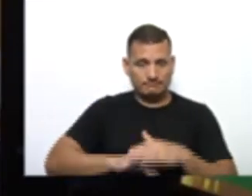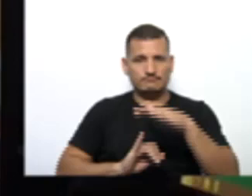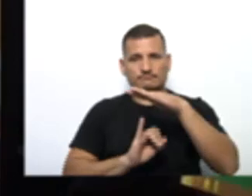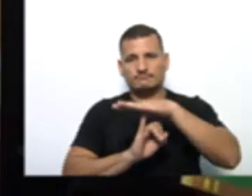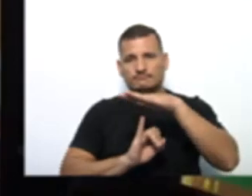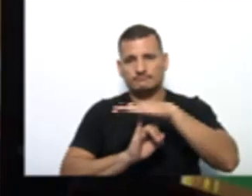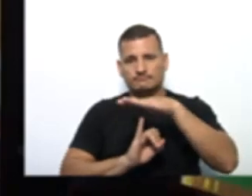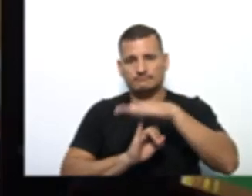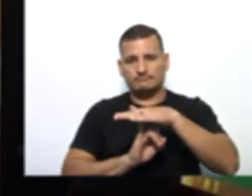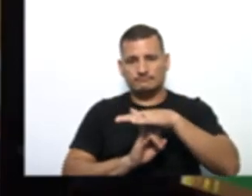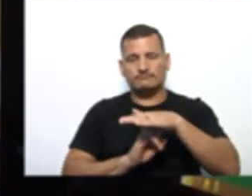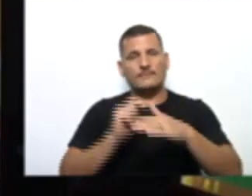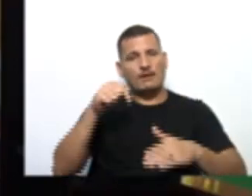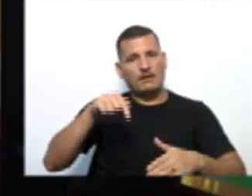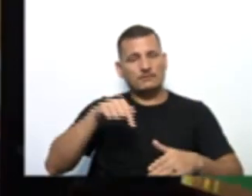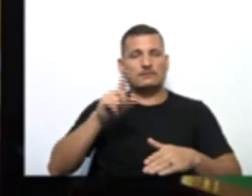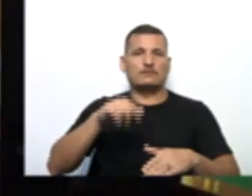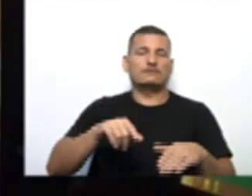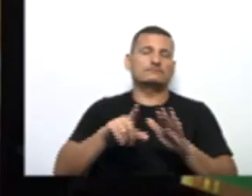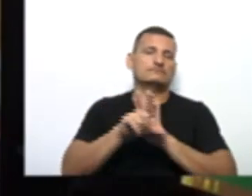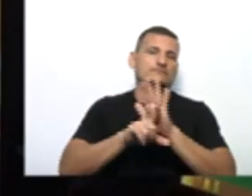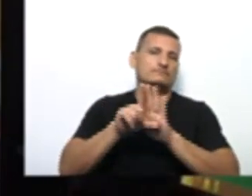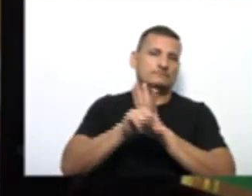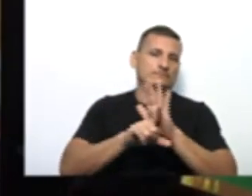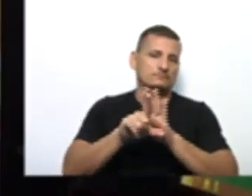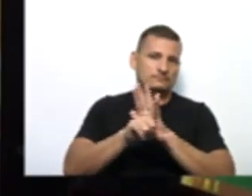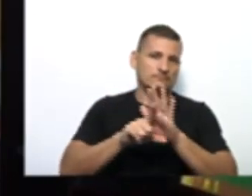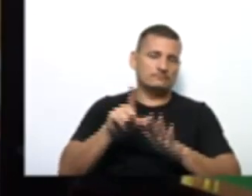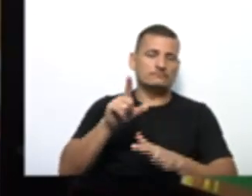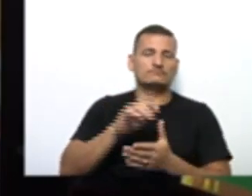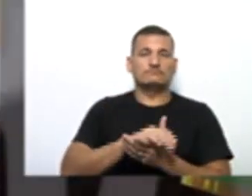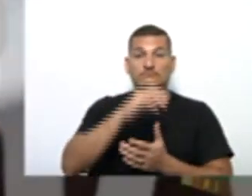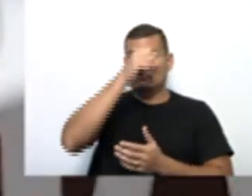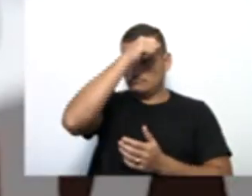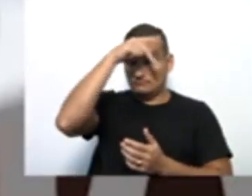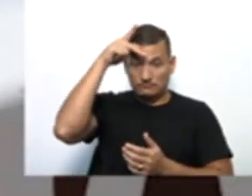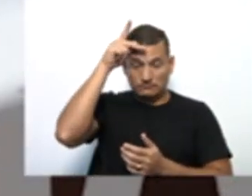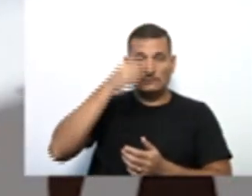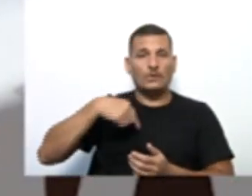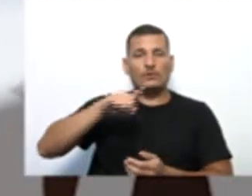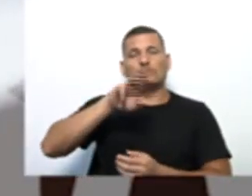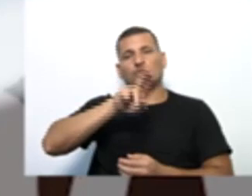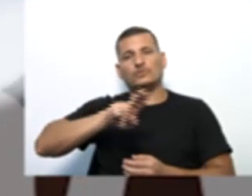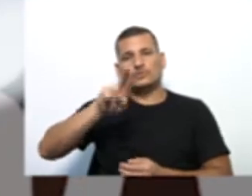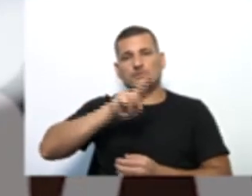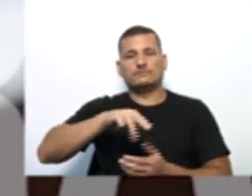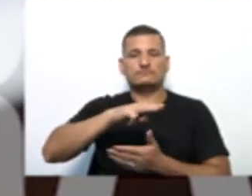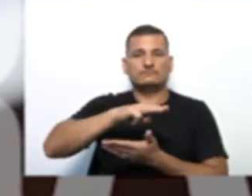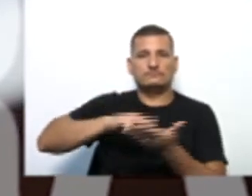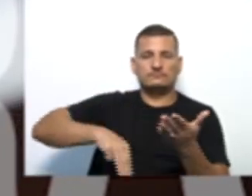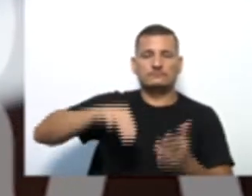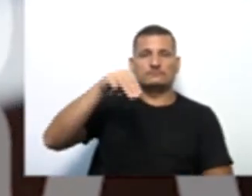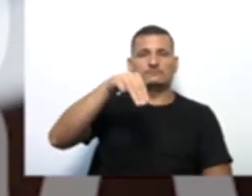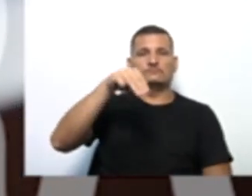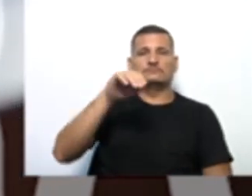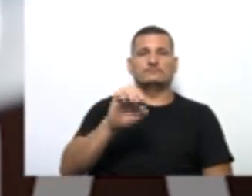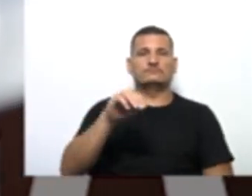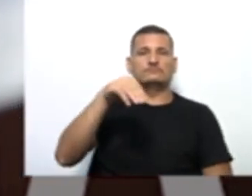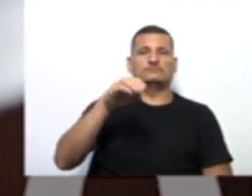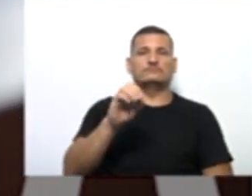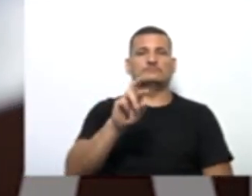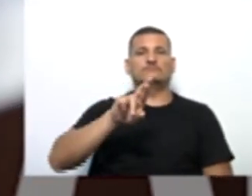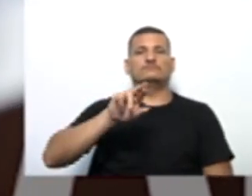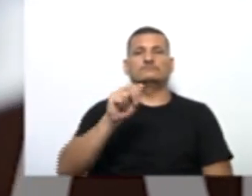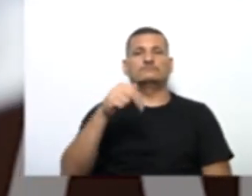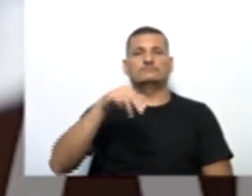deste poder, no caso, Poder Legislativo Municipal, nós usamos o memorando. O memorando ele é um modelo de um